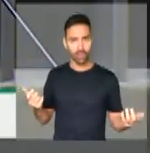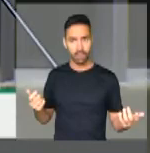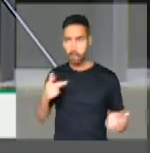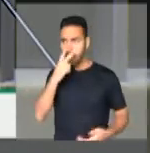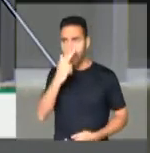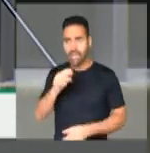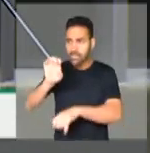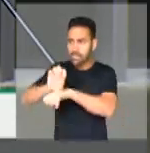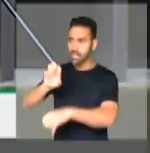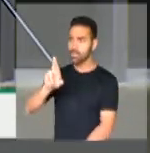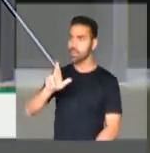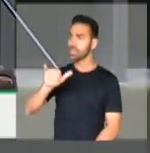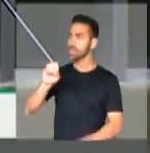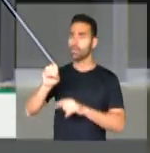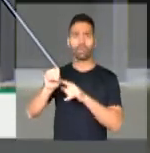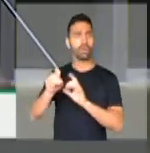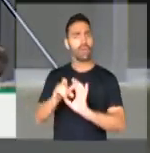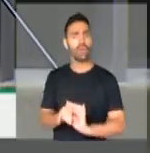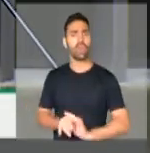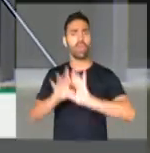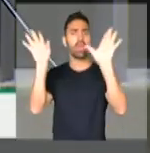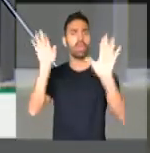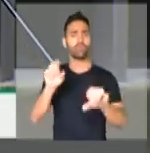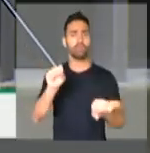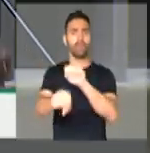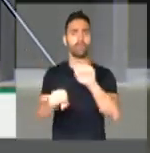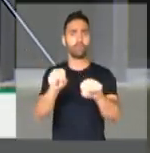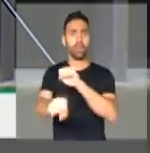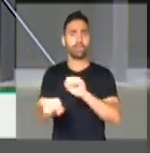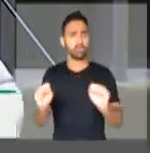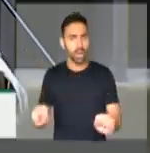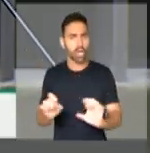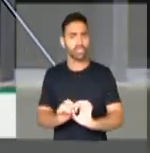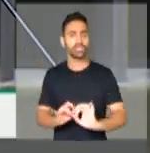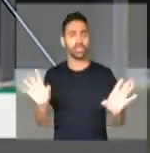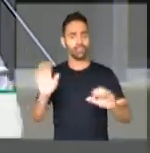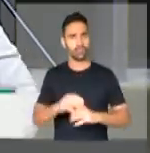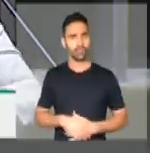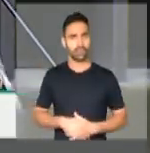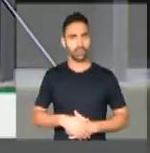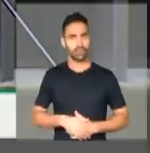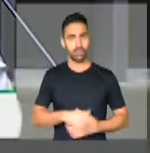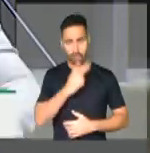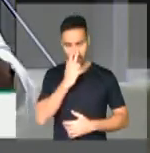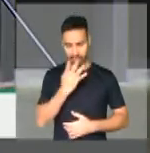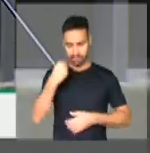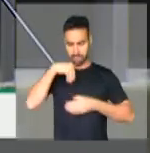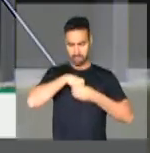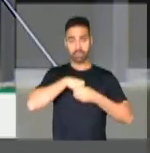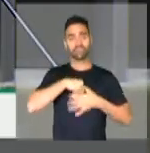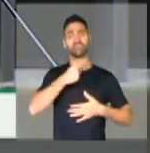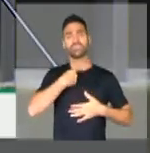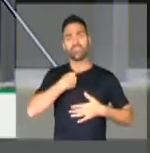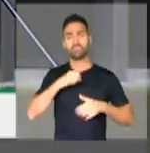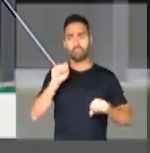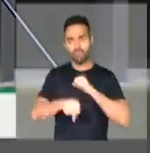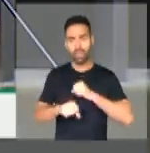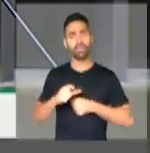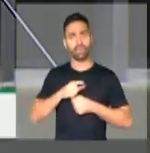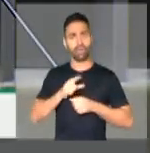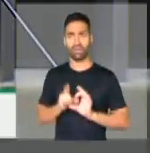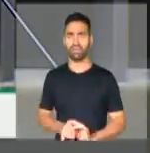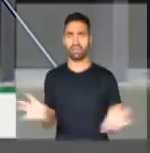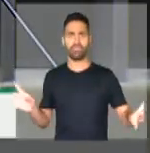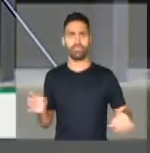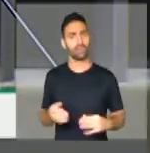no estado do Rio de Janeiro está funcionando. O instinto assassino está funcionando. E